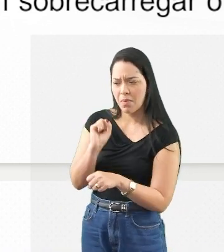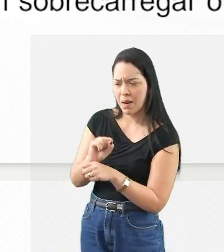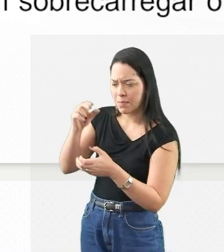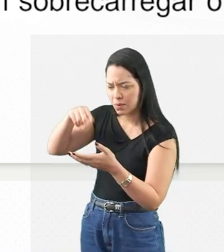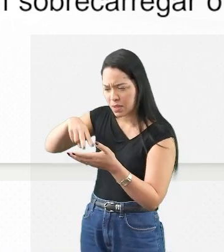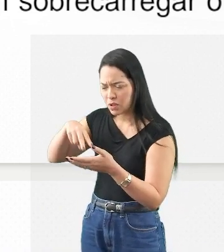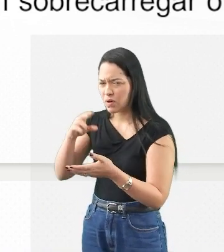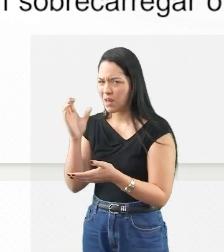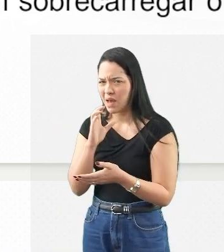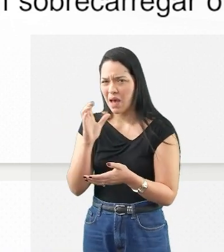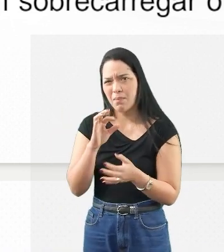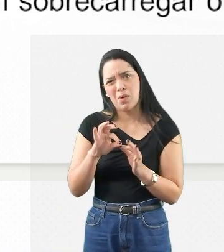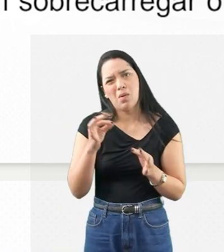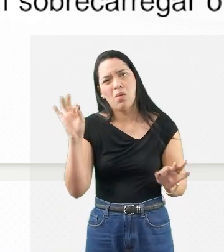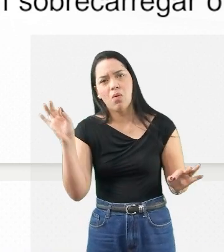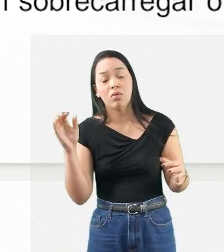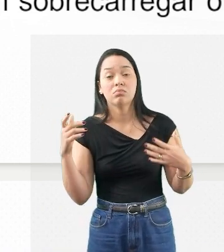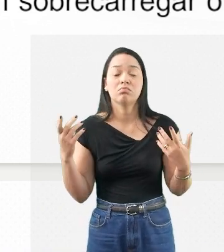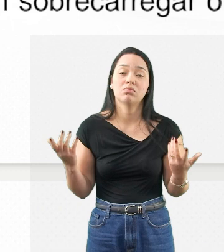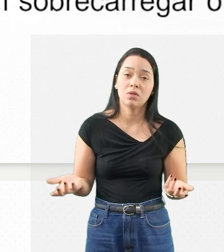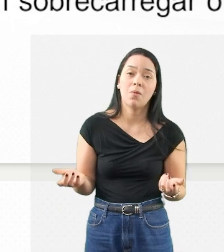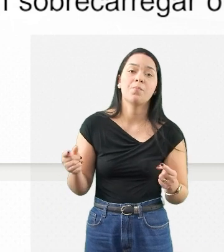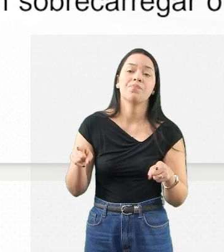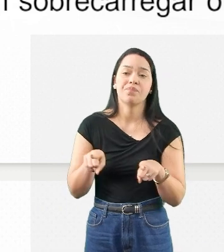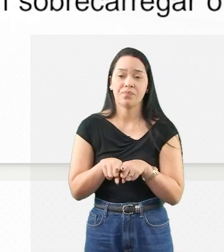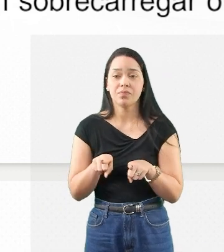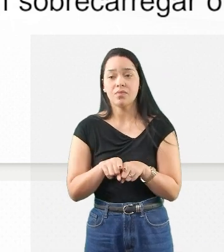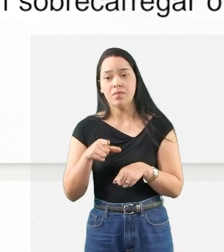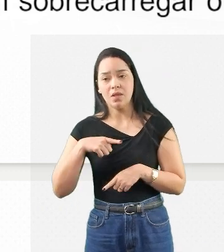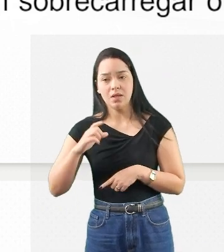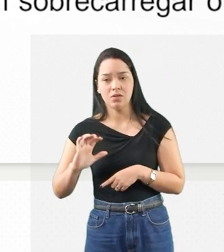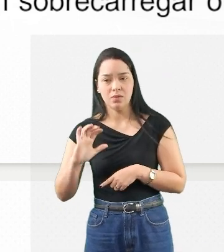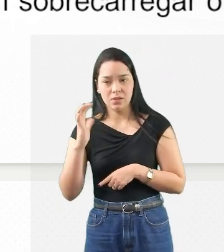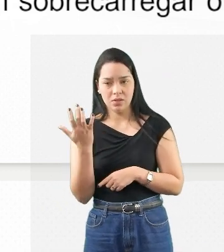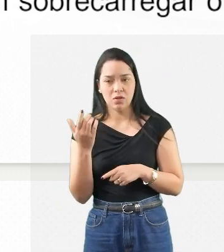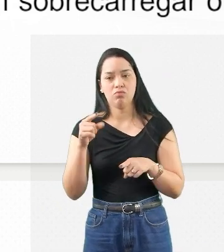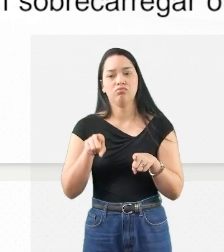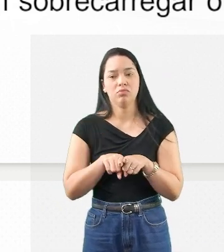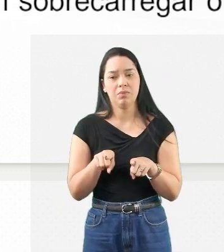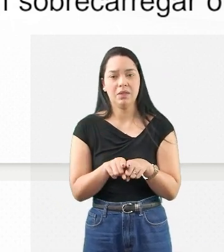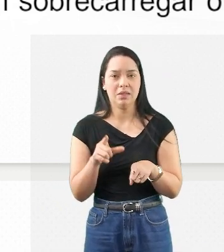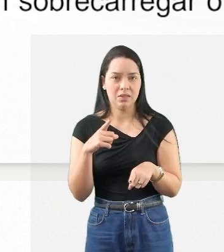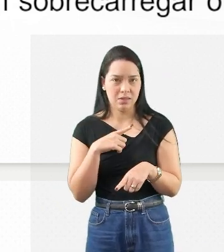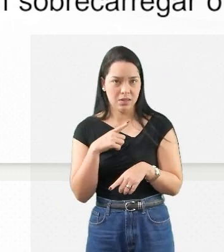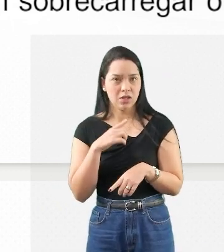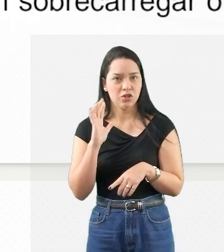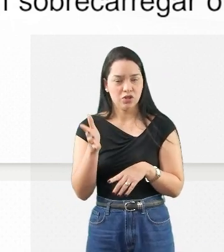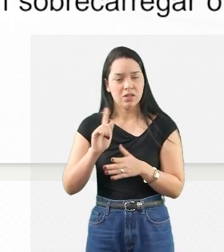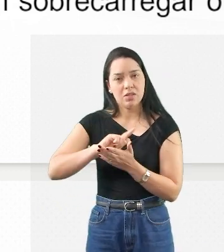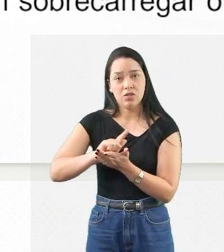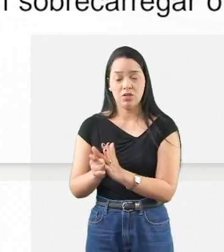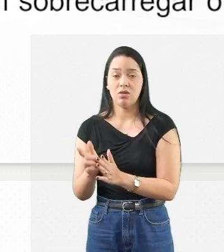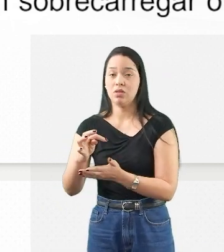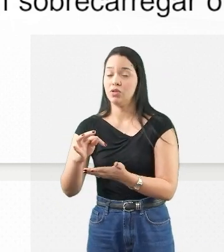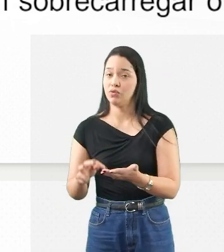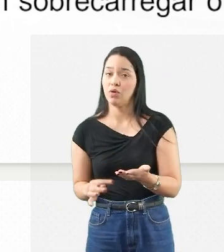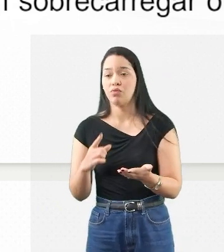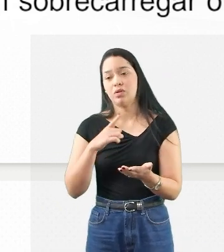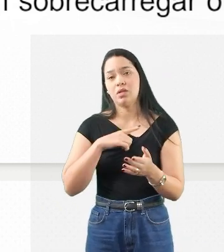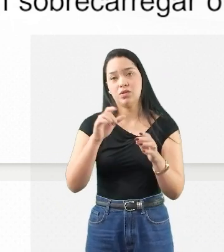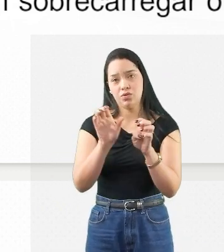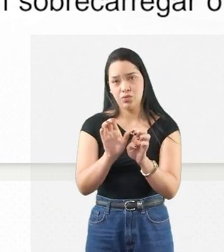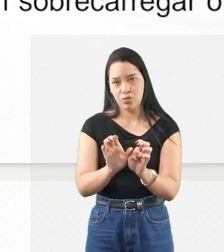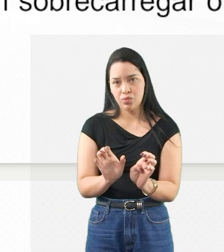uma leitura longa. Então, até essa situação de circulação desse gênero textual faz com que ele tenha essa